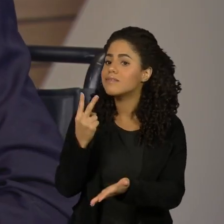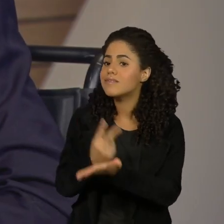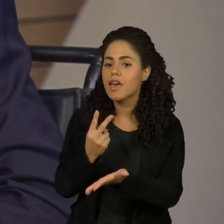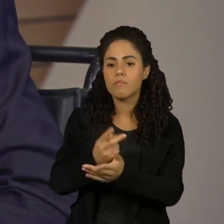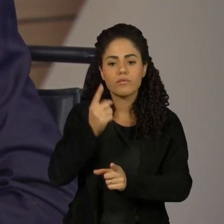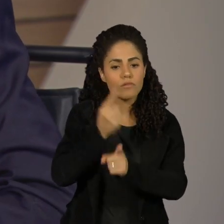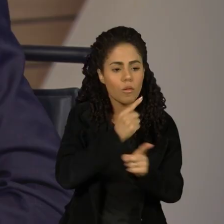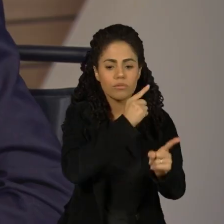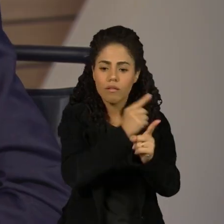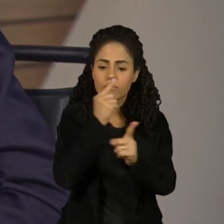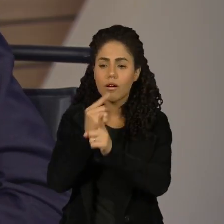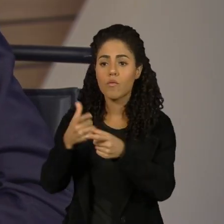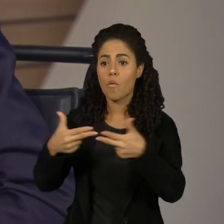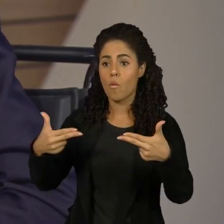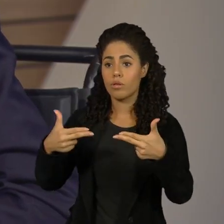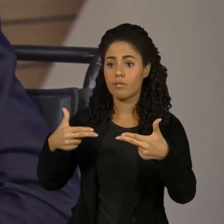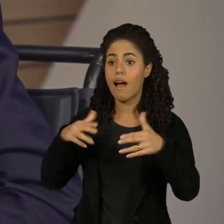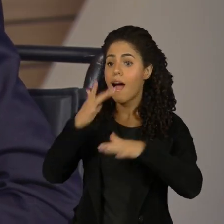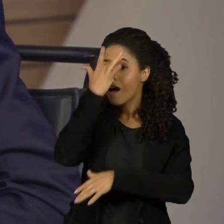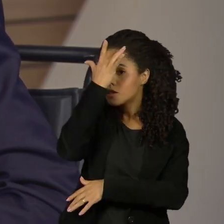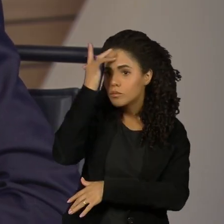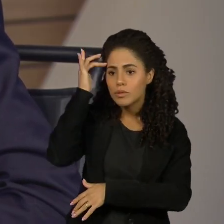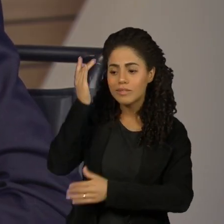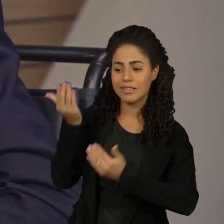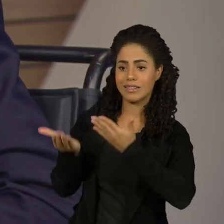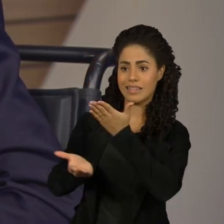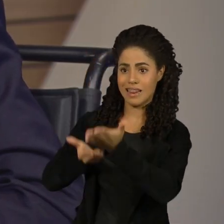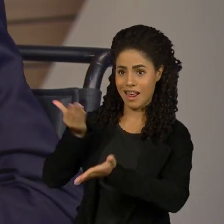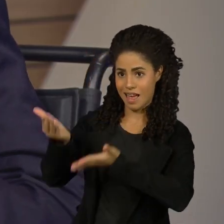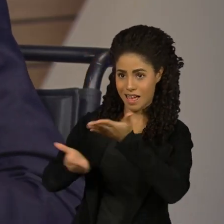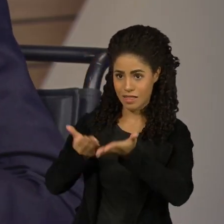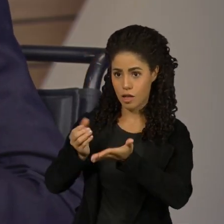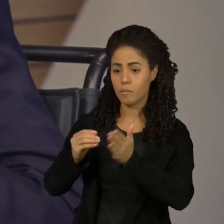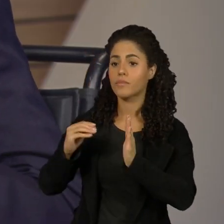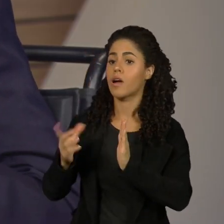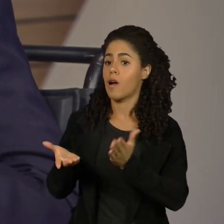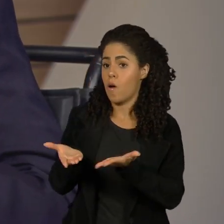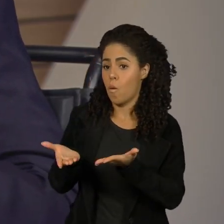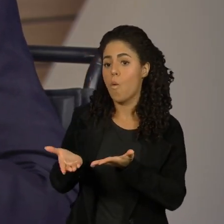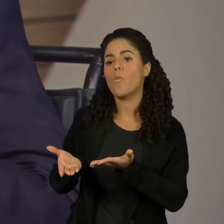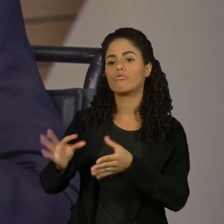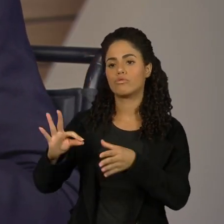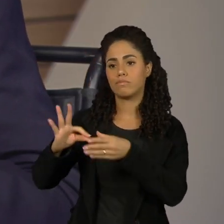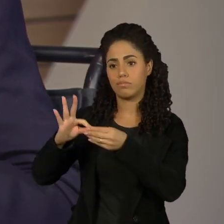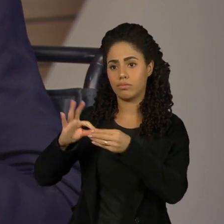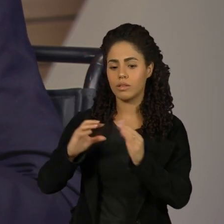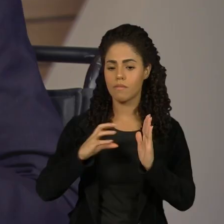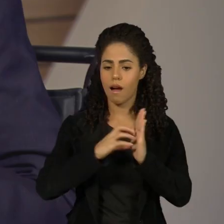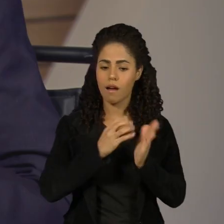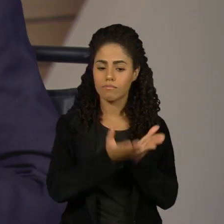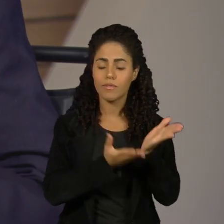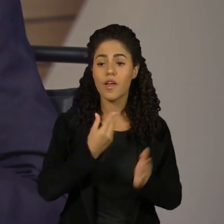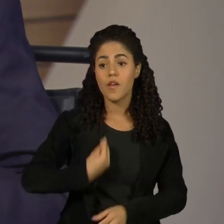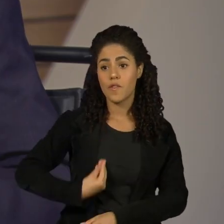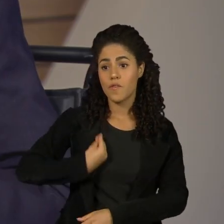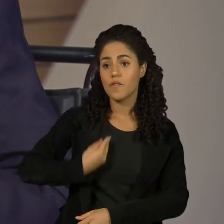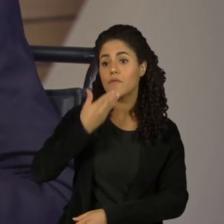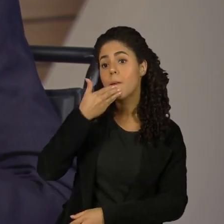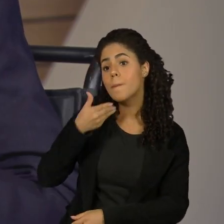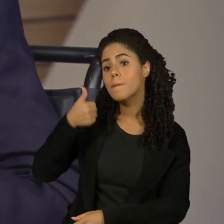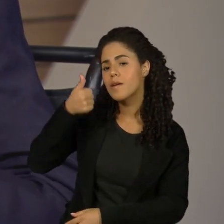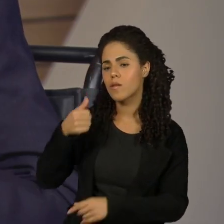sabe o que acontece? As pessoas que tratam o HIV, além delas viverem melhor e